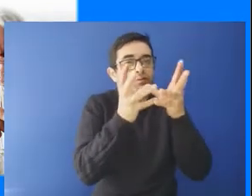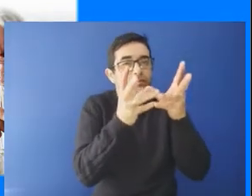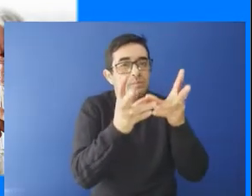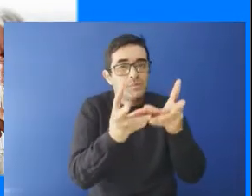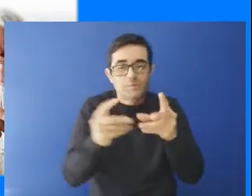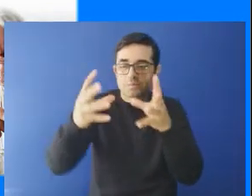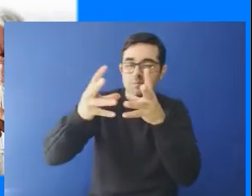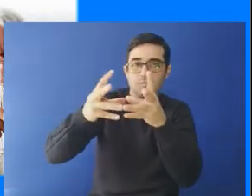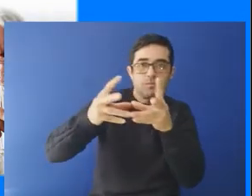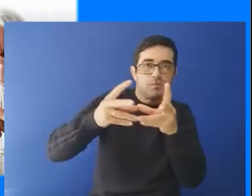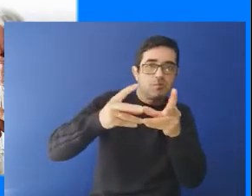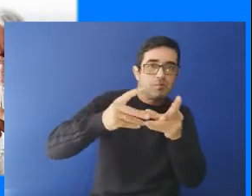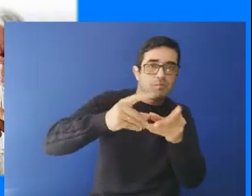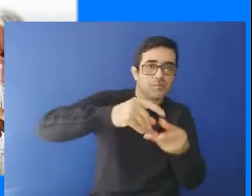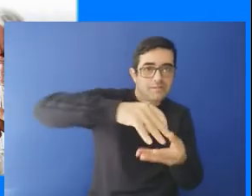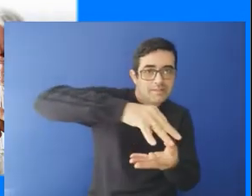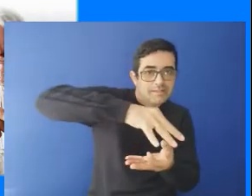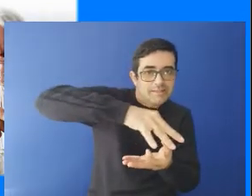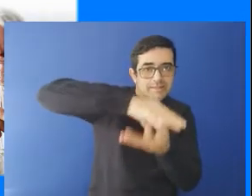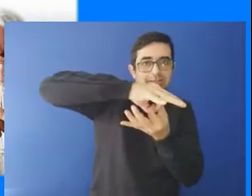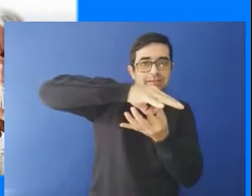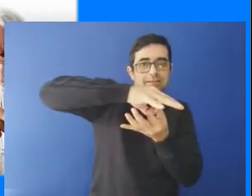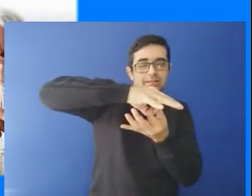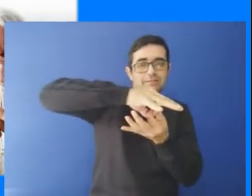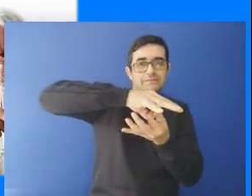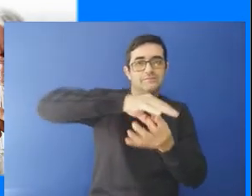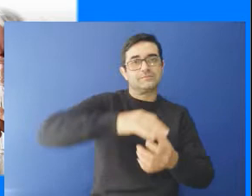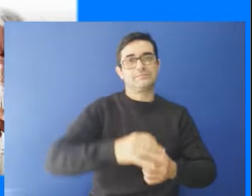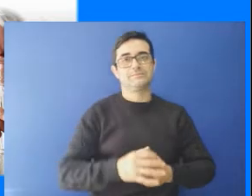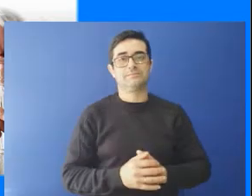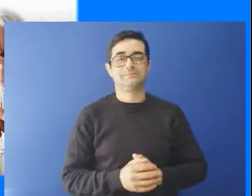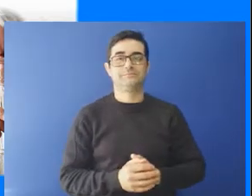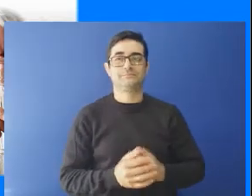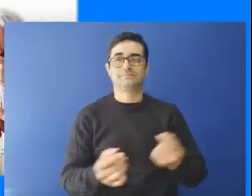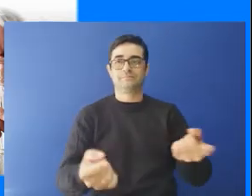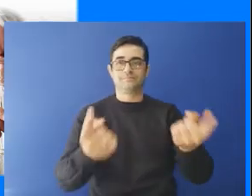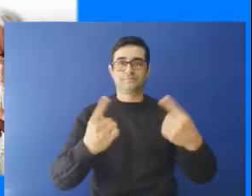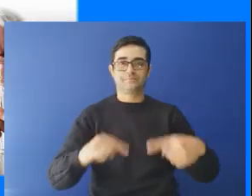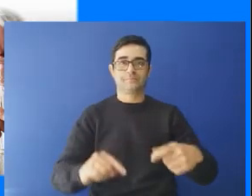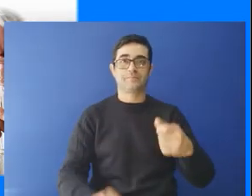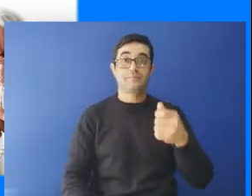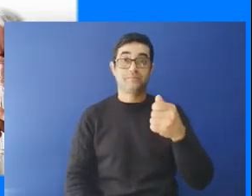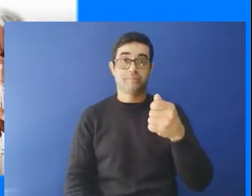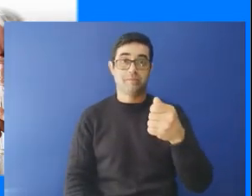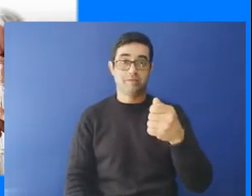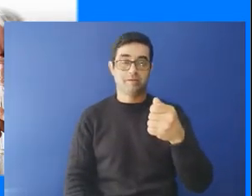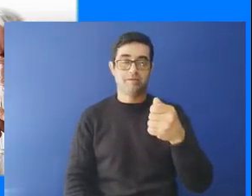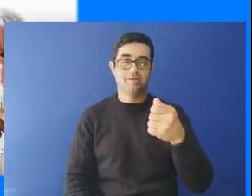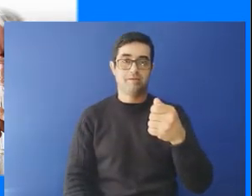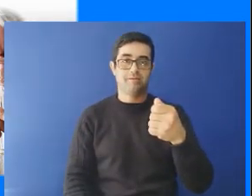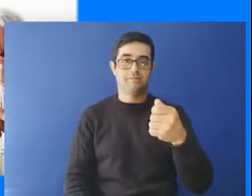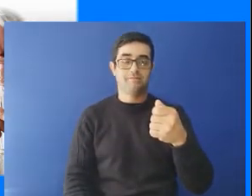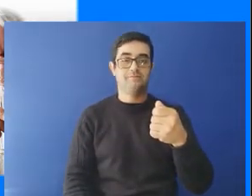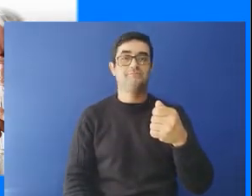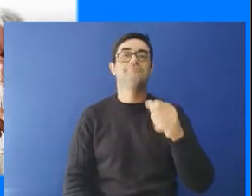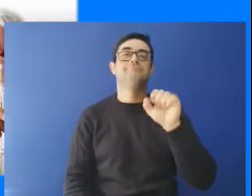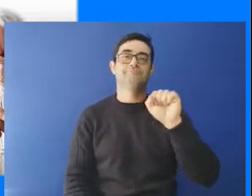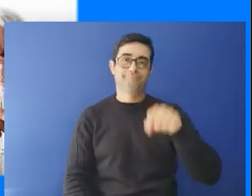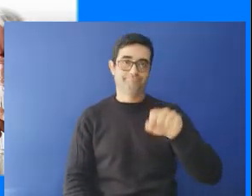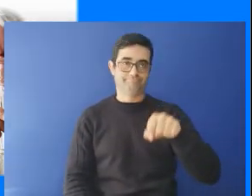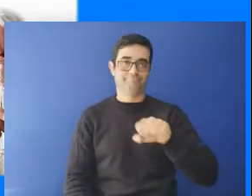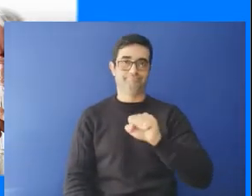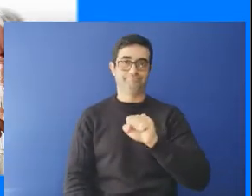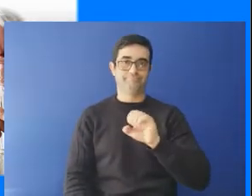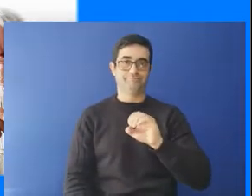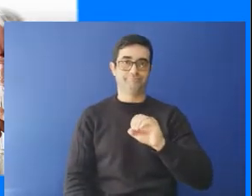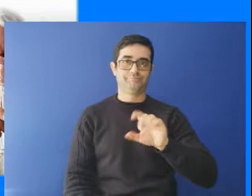de incorporação desse material ao próprio solo. O horizonte chamado de horizonte A, aí sim nós já